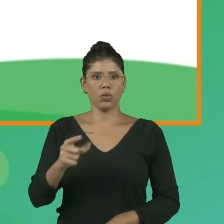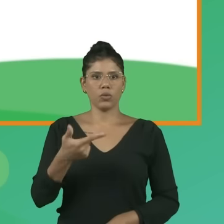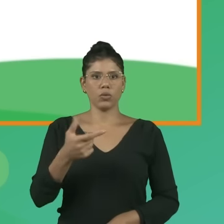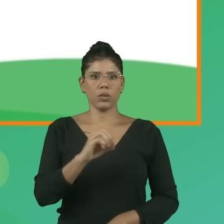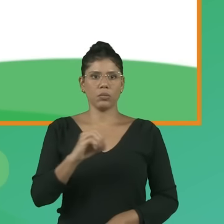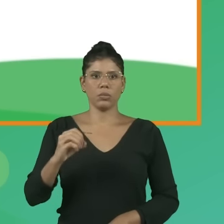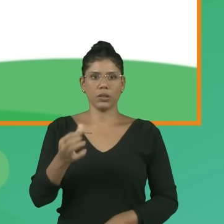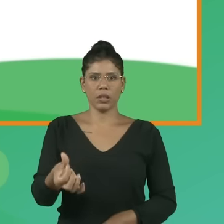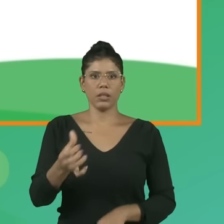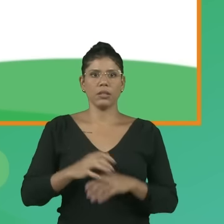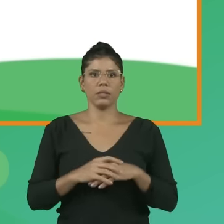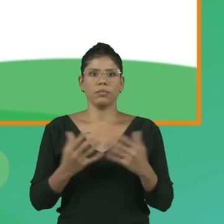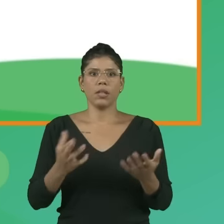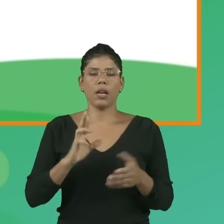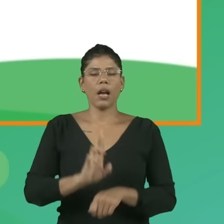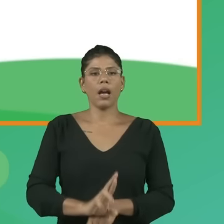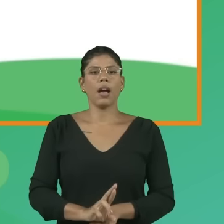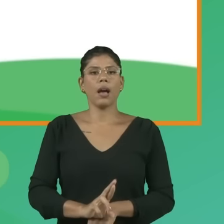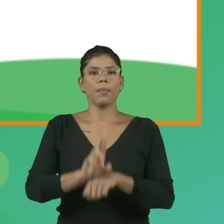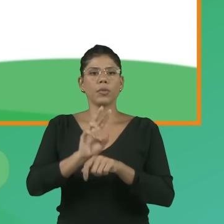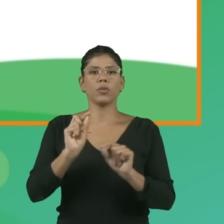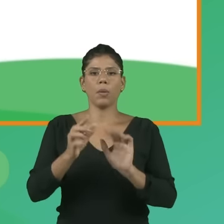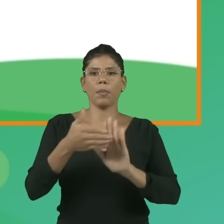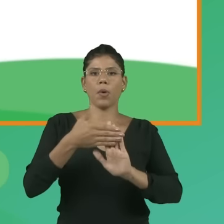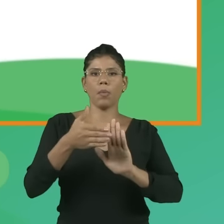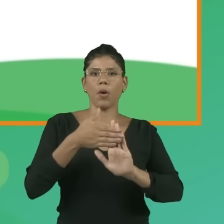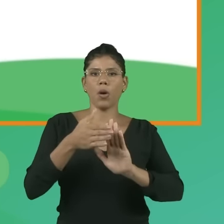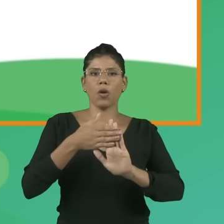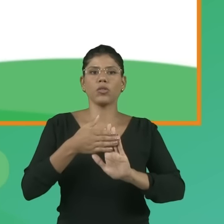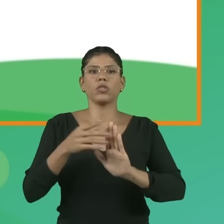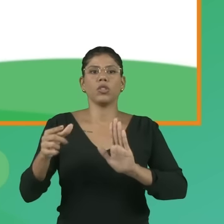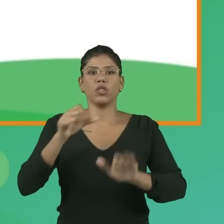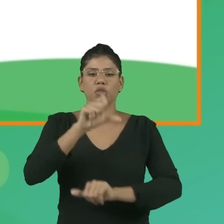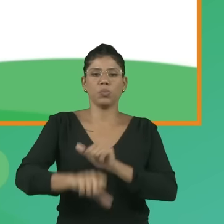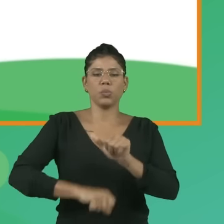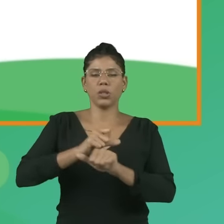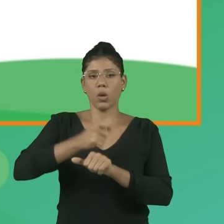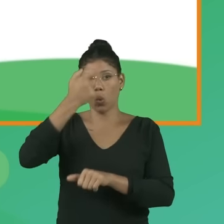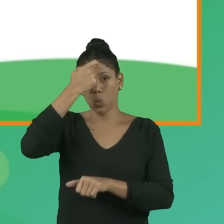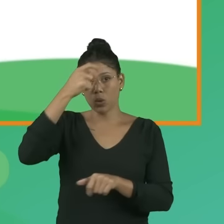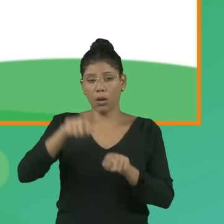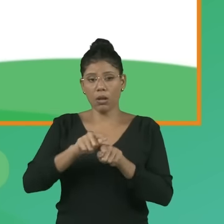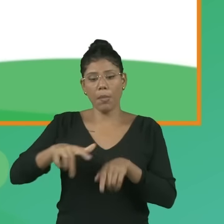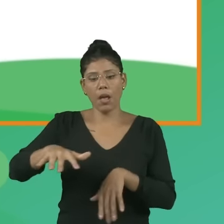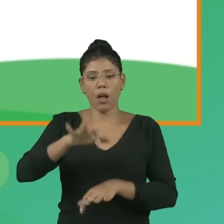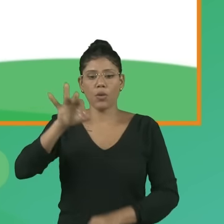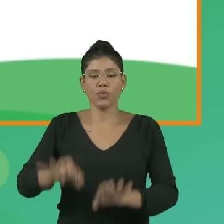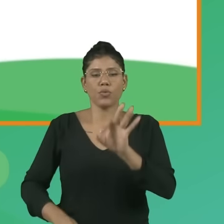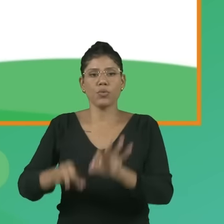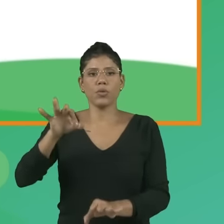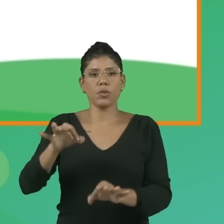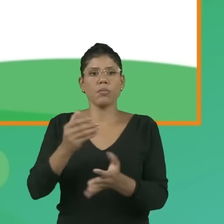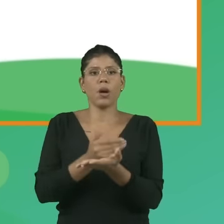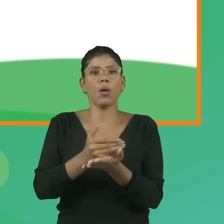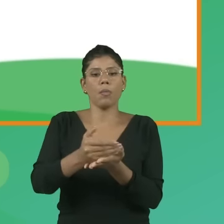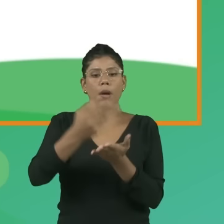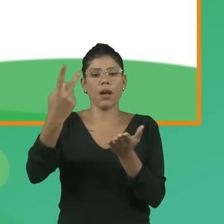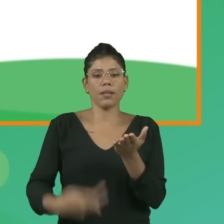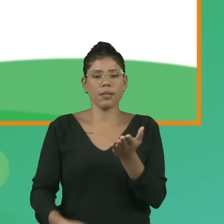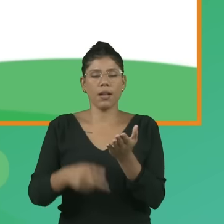representou uma ousada e necessária proposta de mudança cultural e jurídica a ser implantada no ordenamento